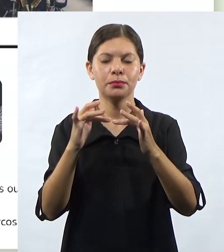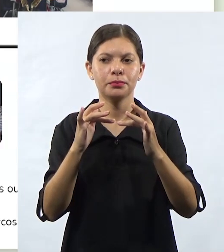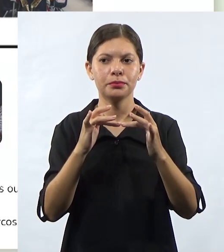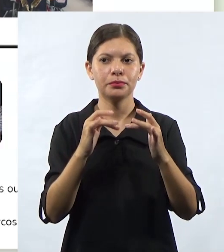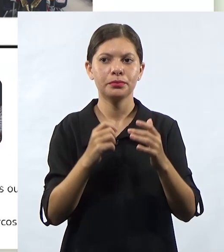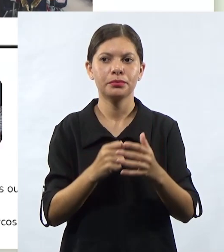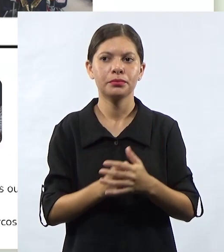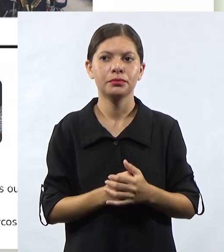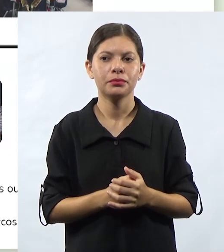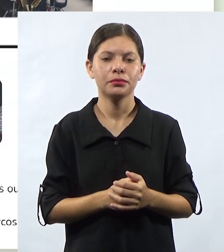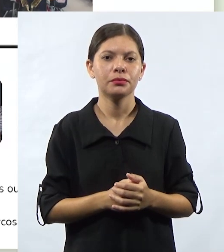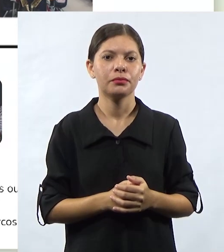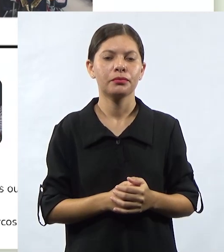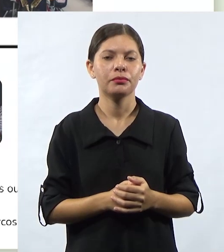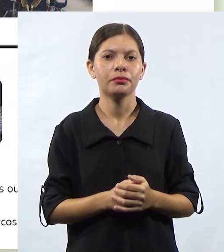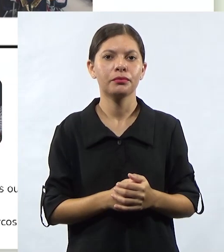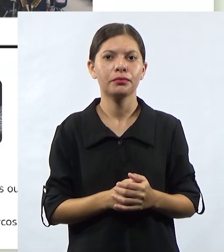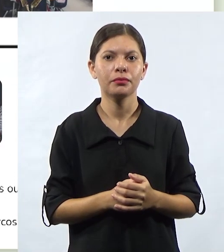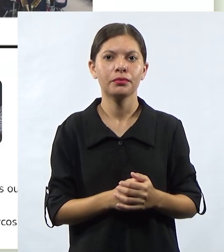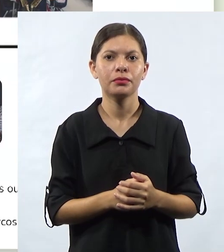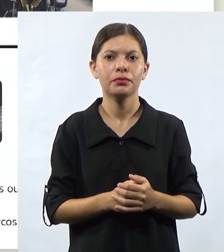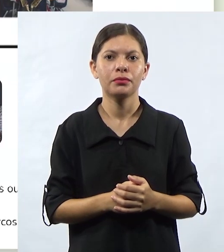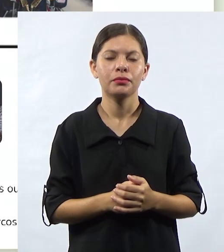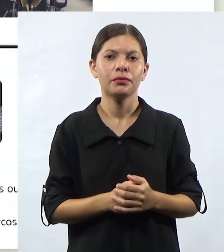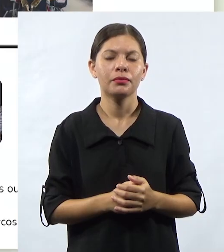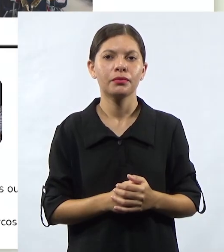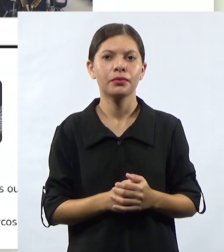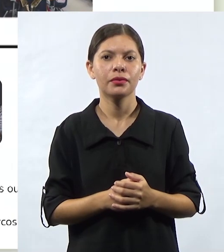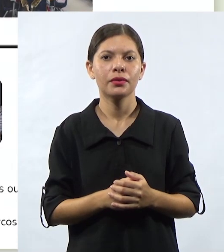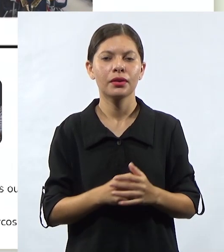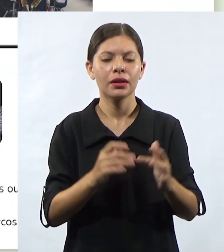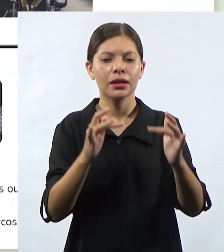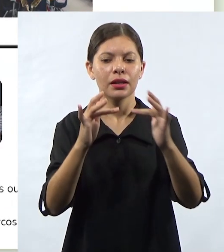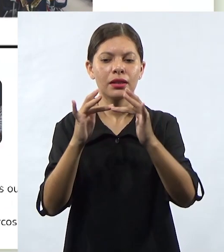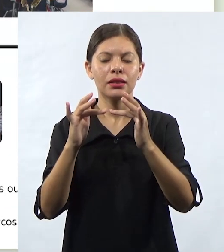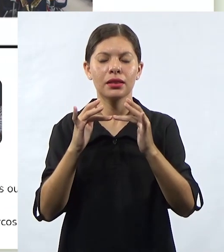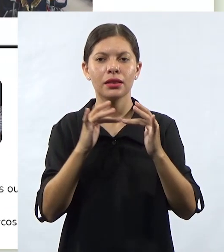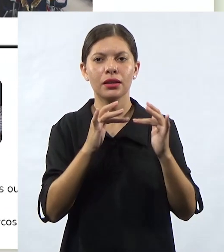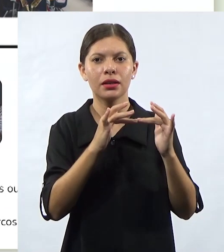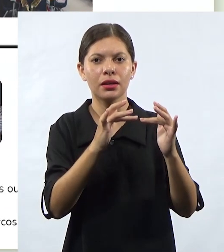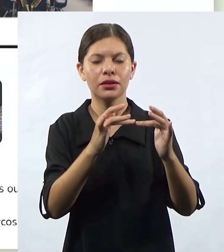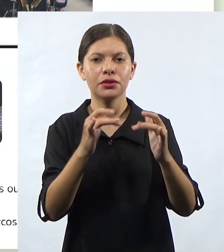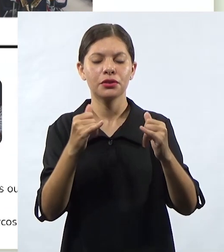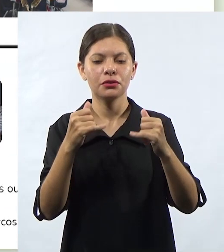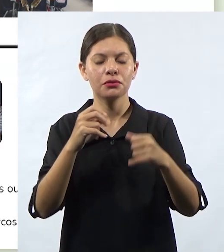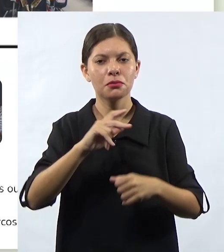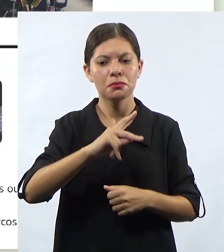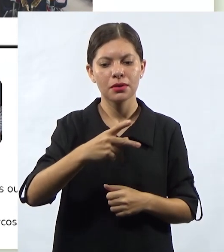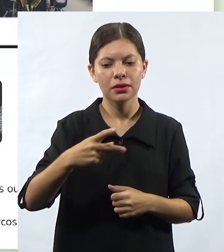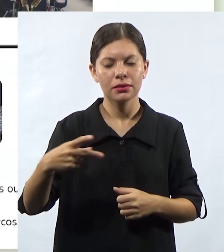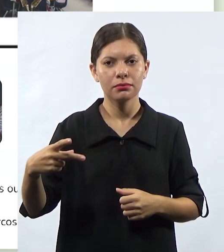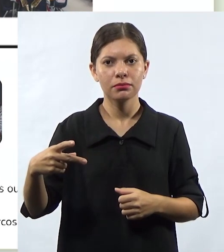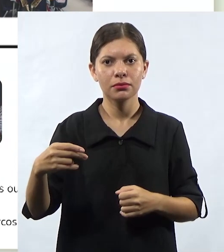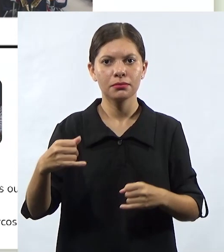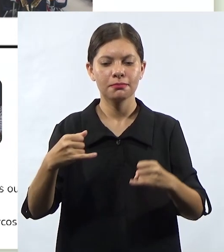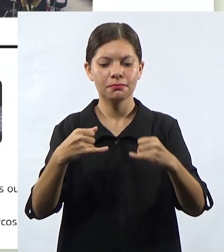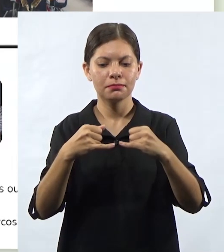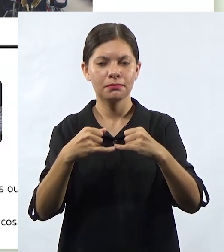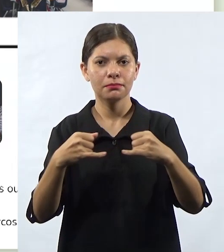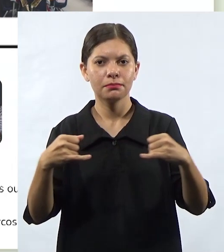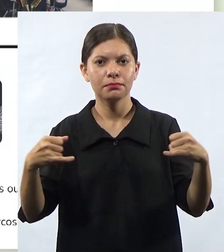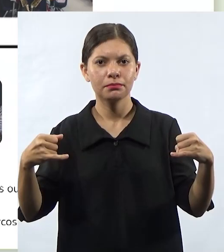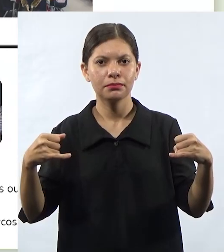ó, e que eu vou transitar por eles, que eles são interativos. Então, você pode ter uma linha interativa ou você pode ter uma linha